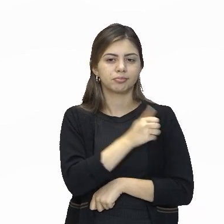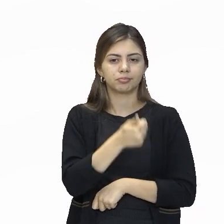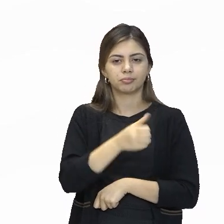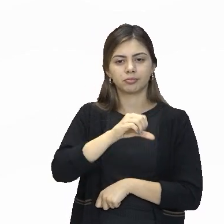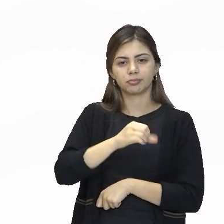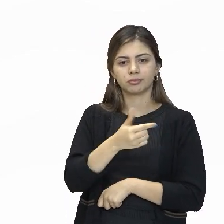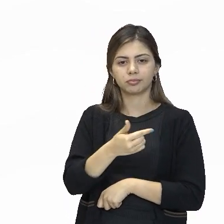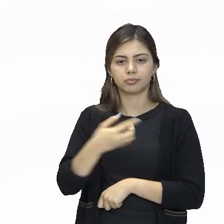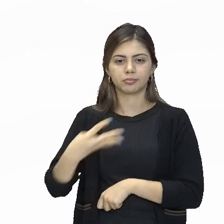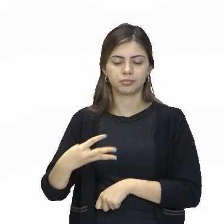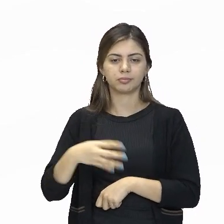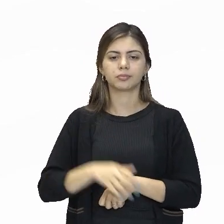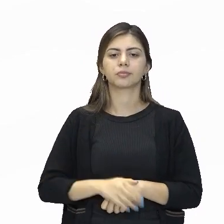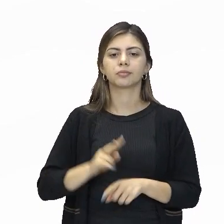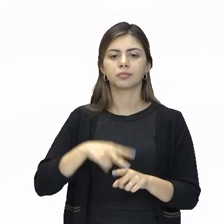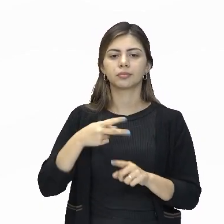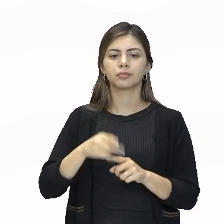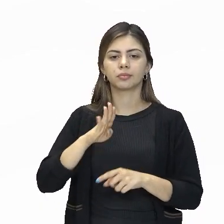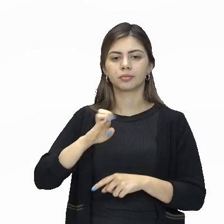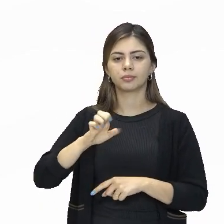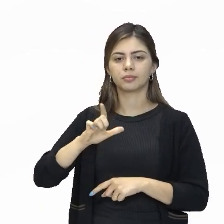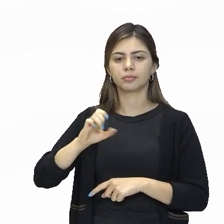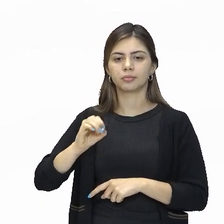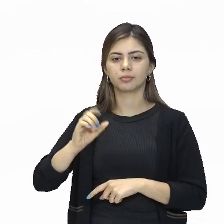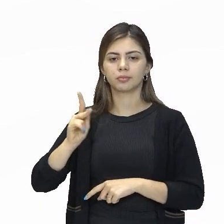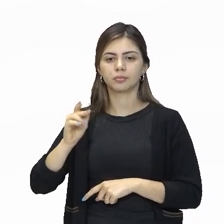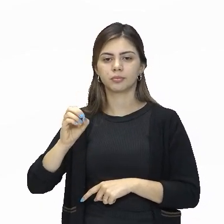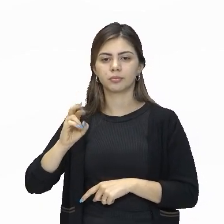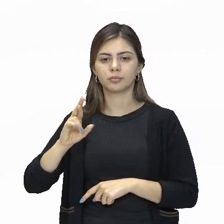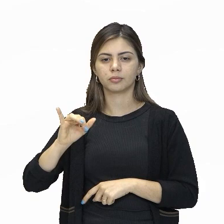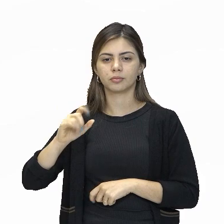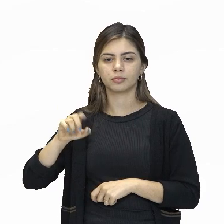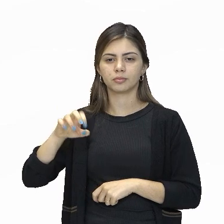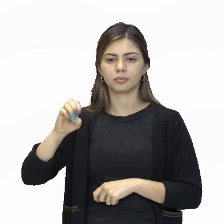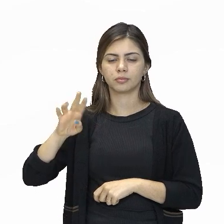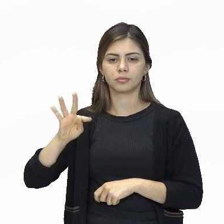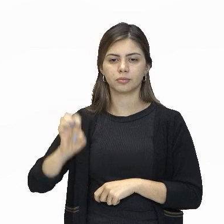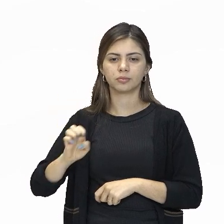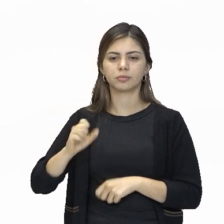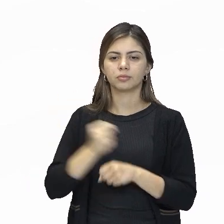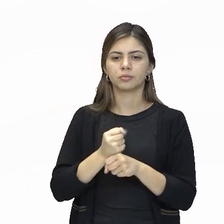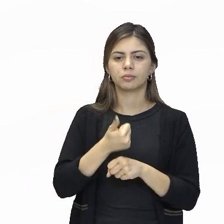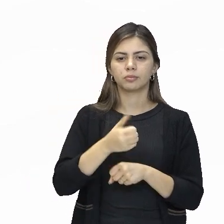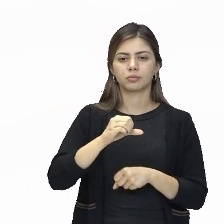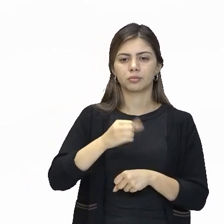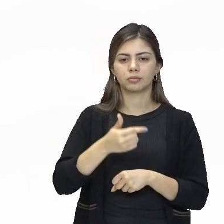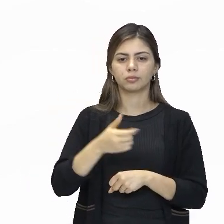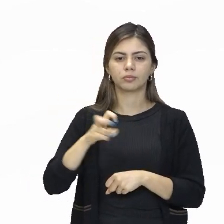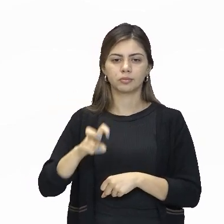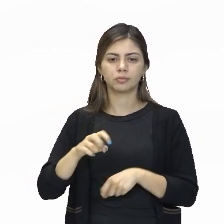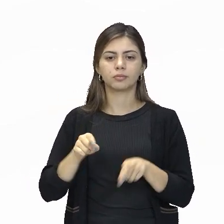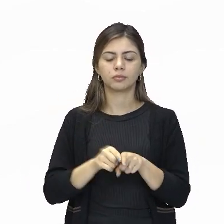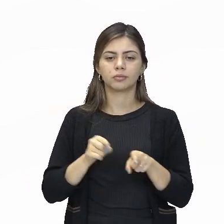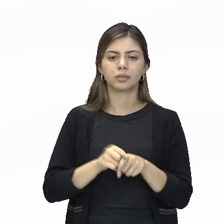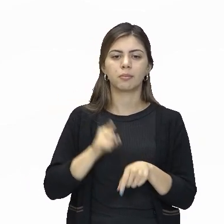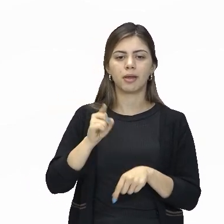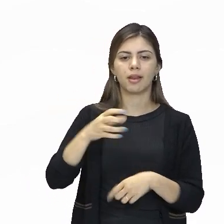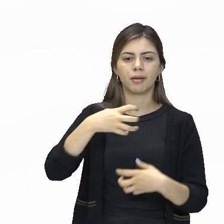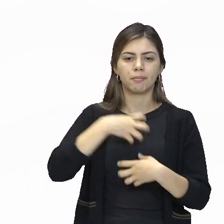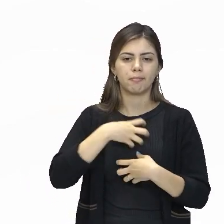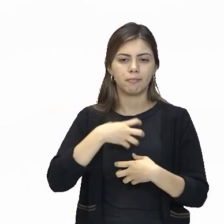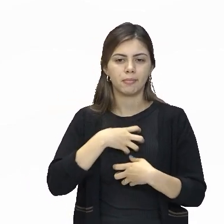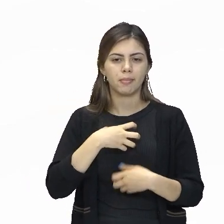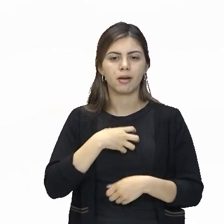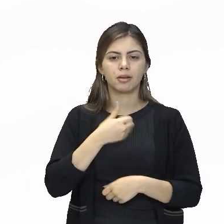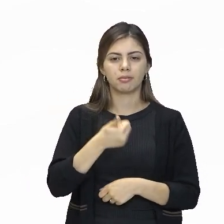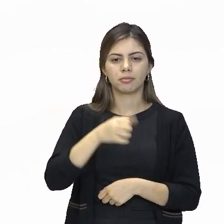Janeiro, 1924. A Revista, lá de Belo Horizonte, 1925. Arco e Flecha,